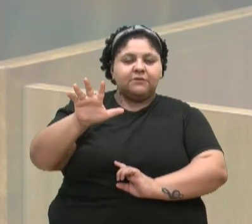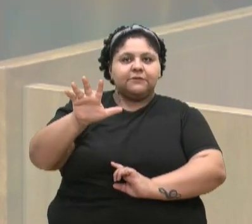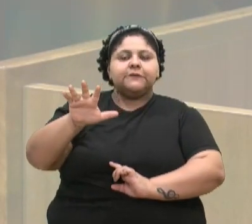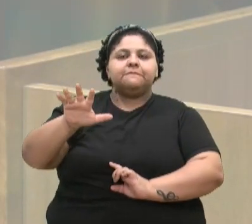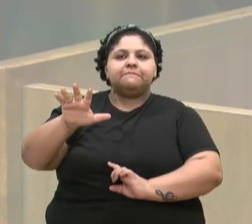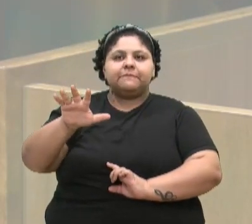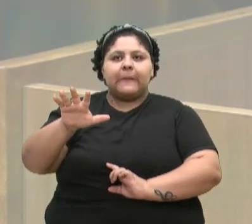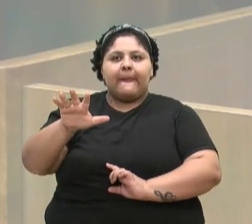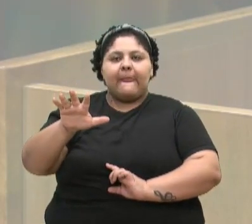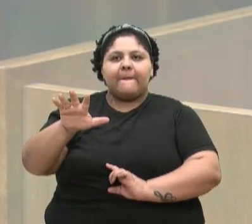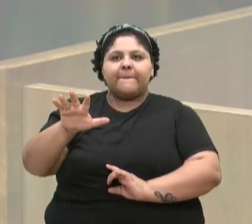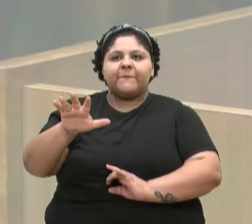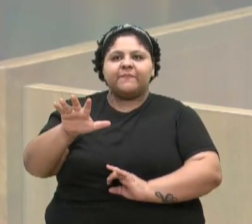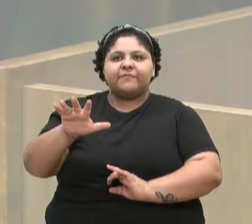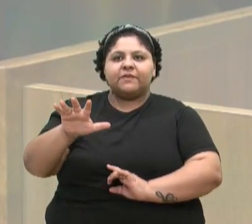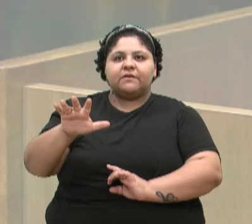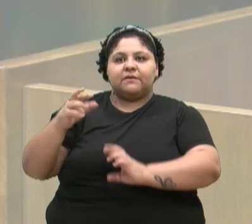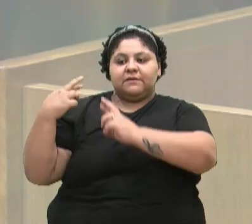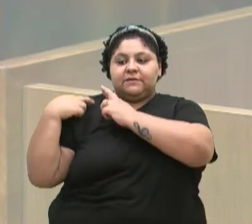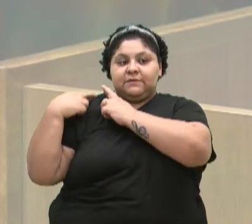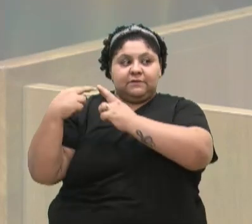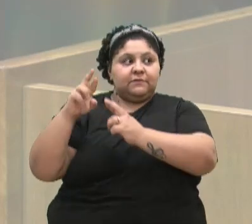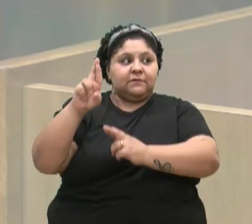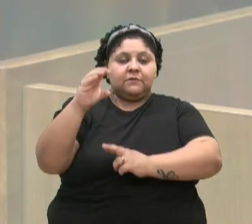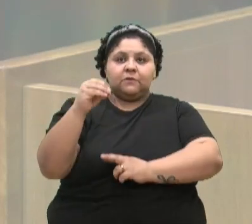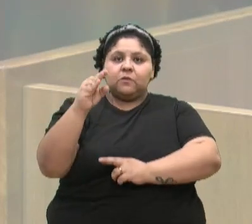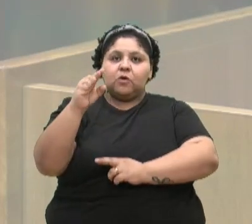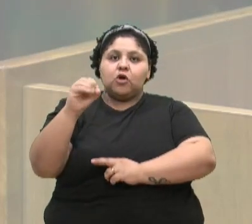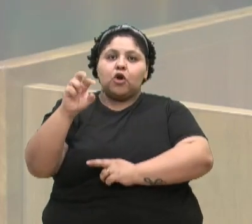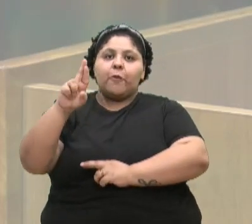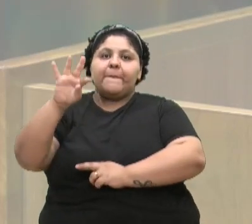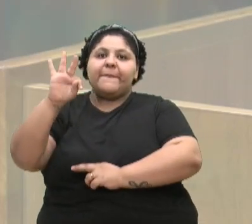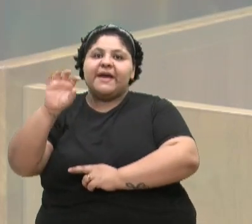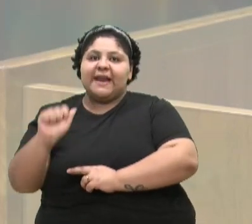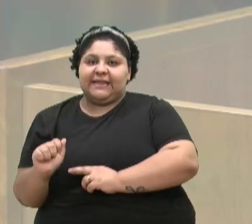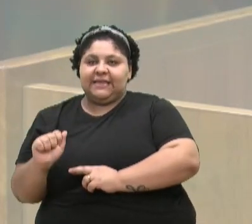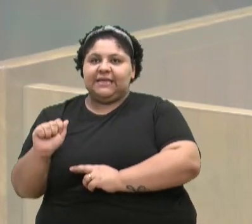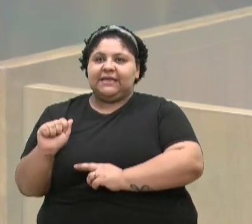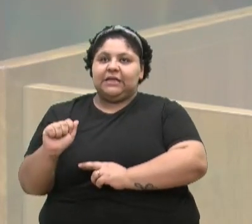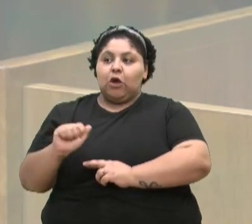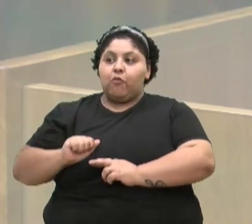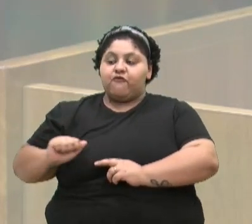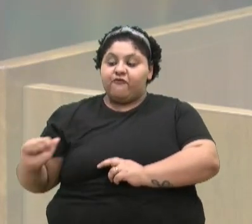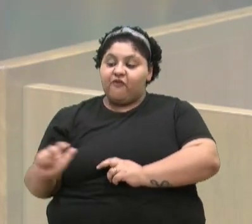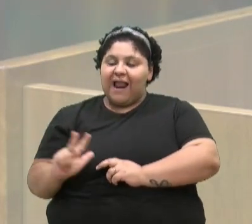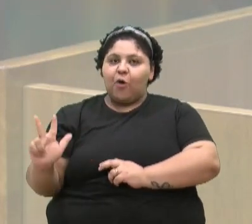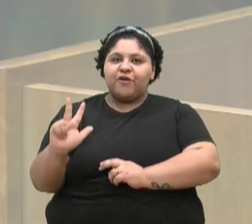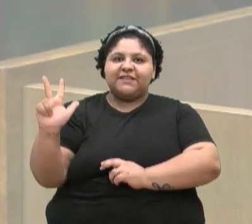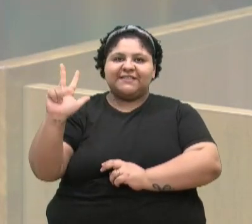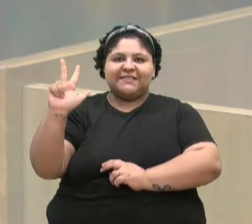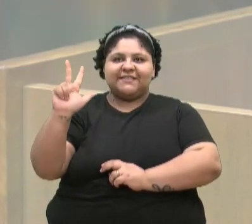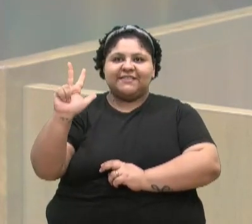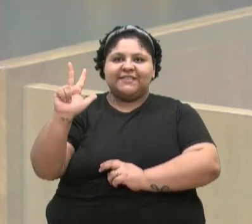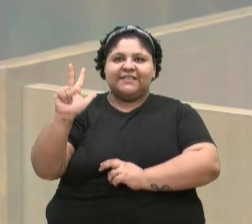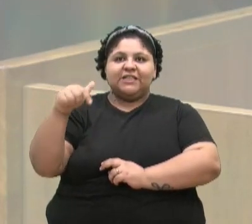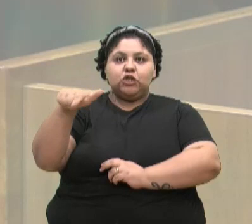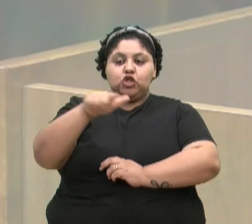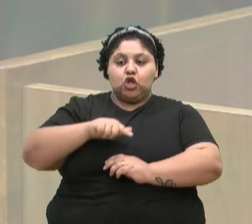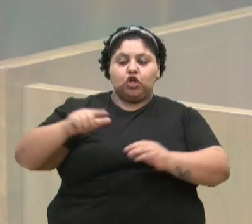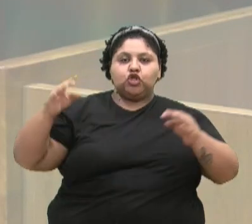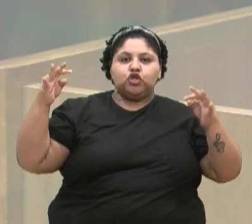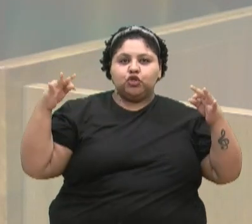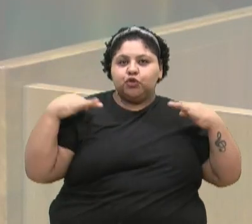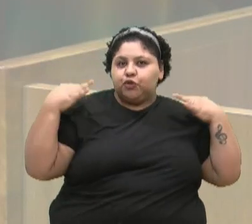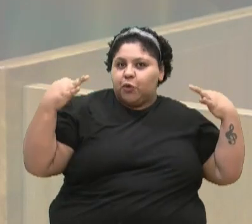que é responsável, a Roberta é responsável por valorizar o nosso turismo